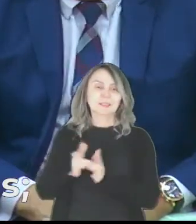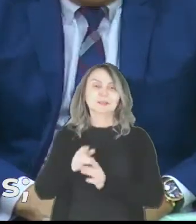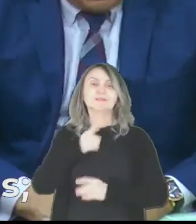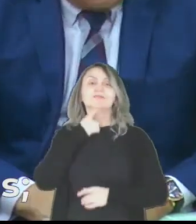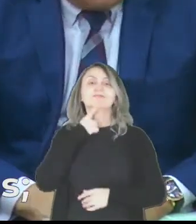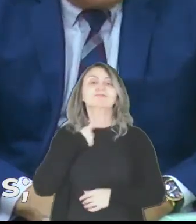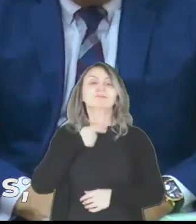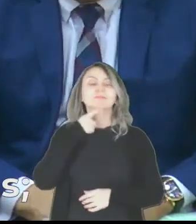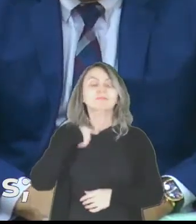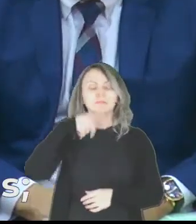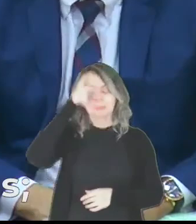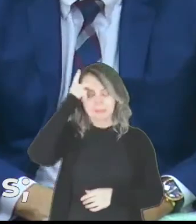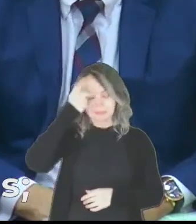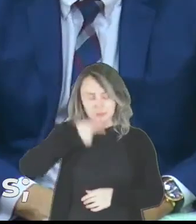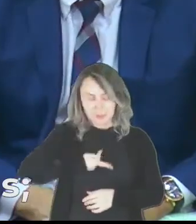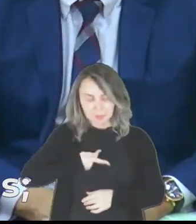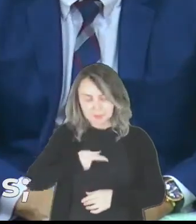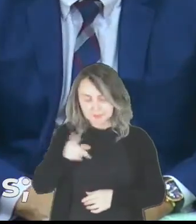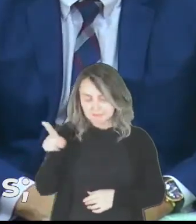Aleluia.